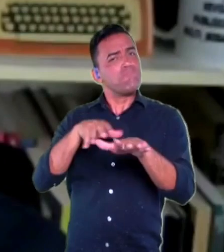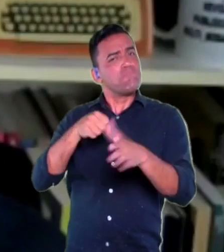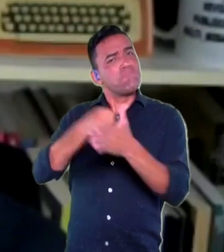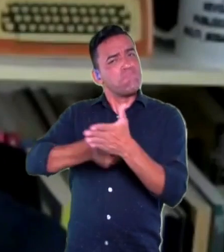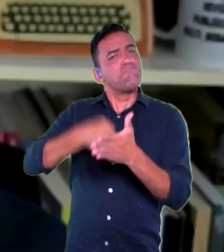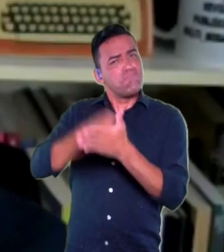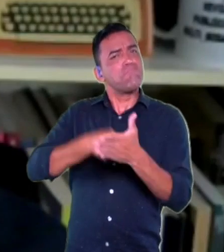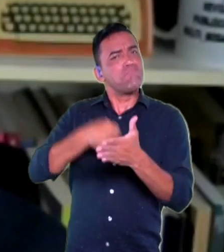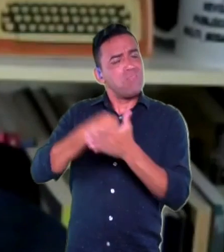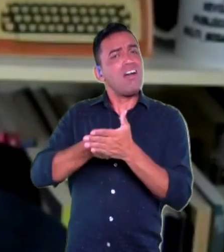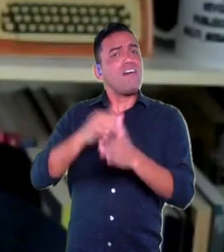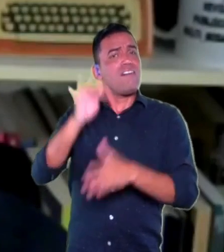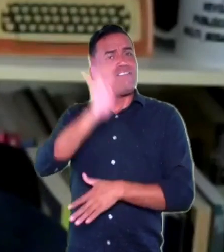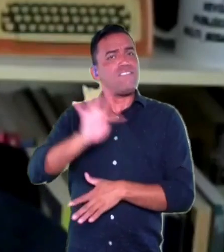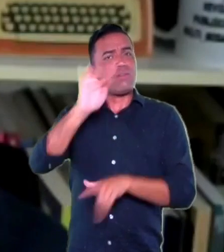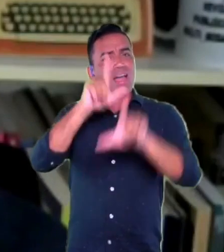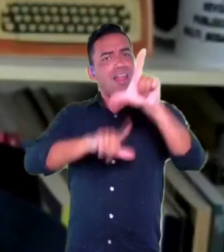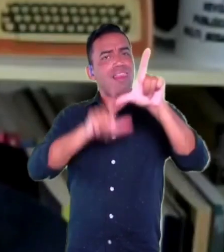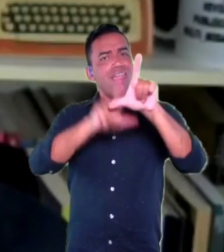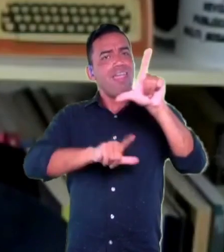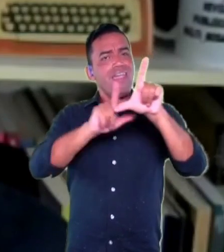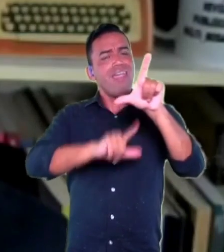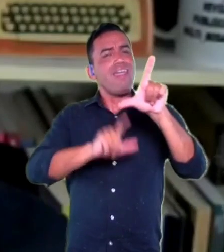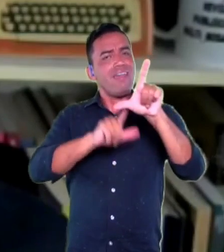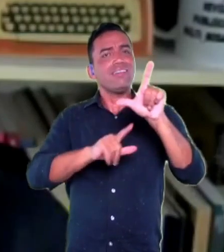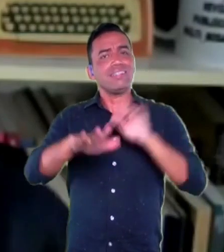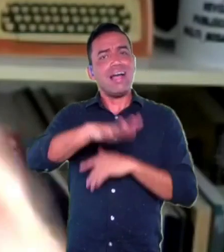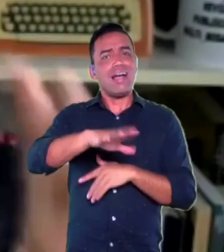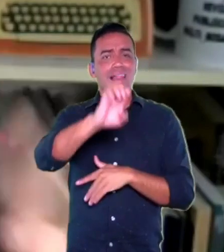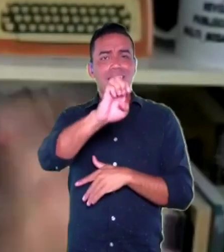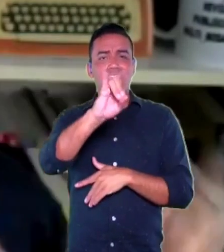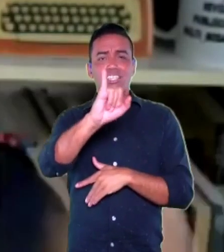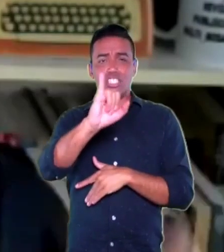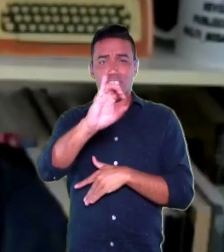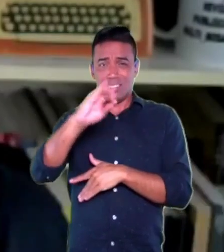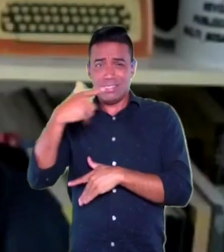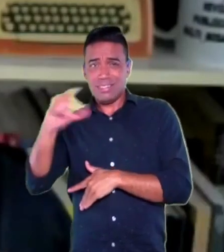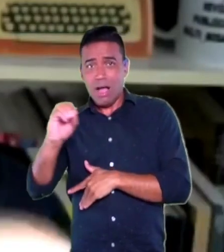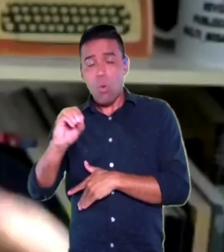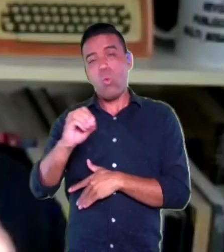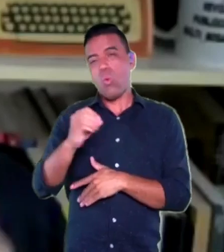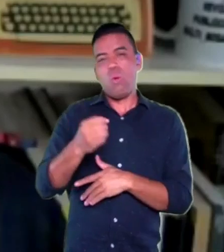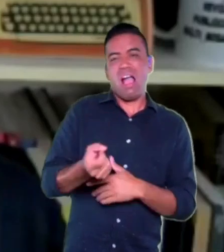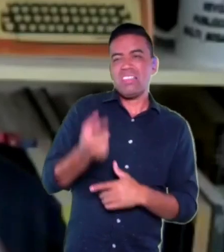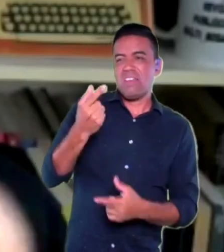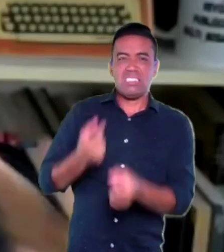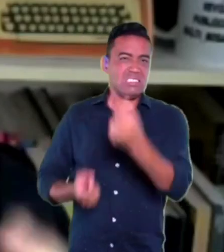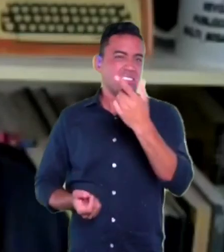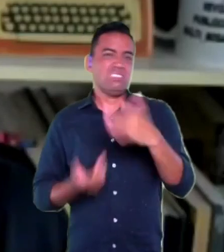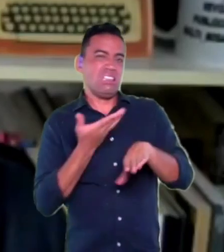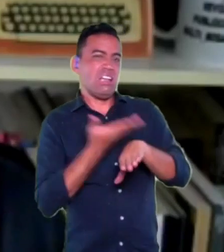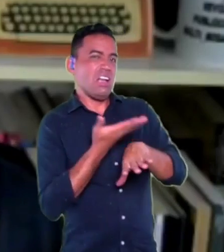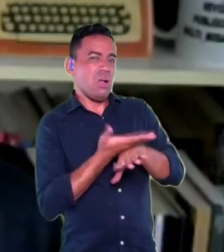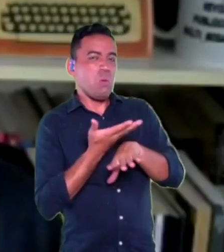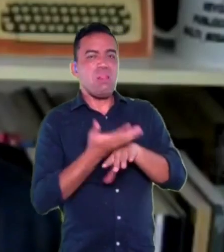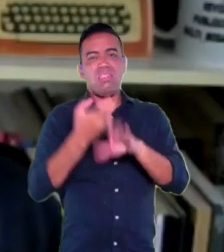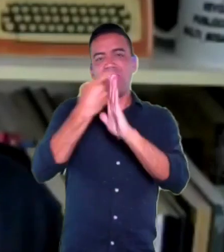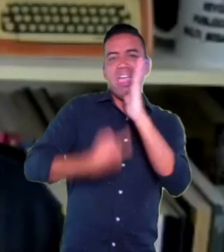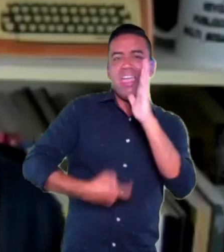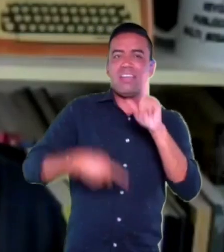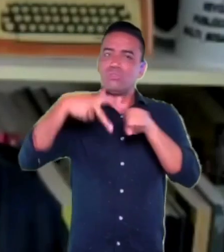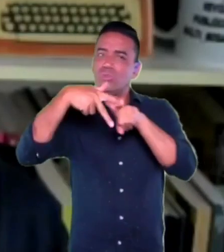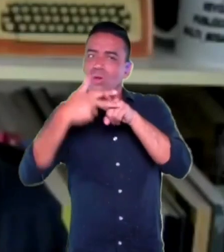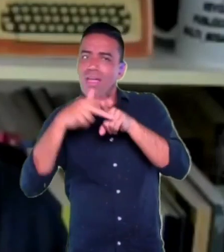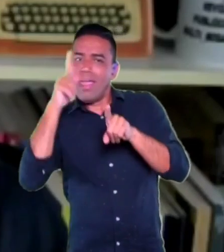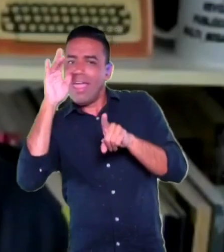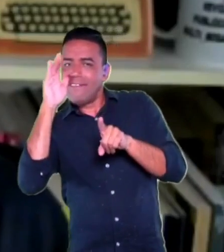Faculdade de Letras, da área de edição. Alguma outra aula assim, de revisão de texto, né, dessas coisas mais voltadas ao